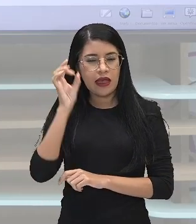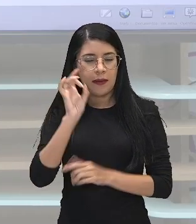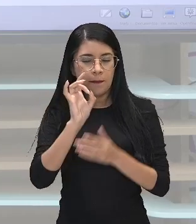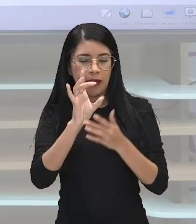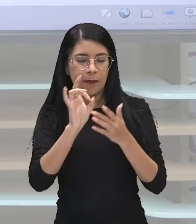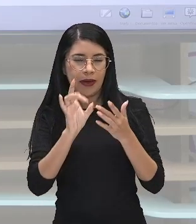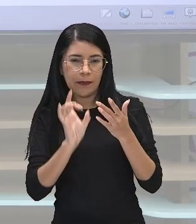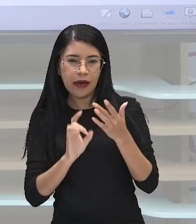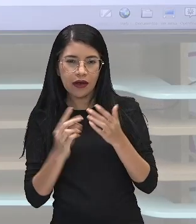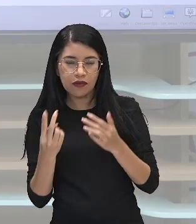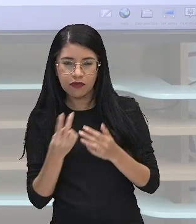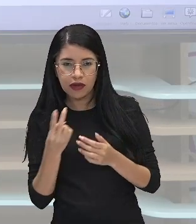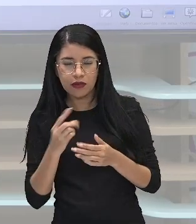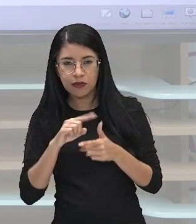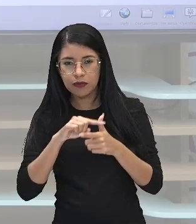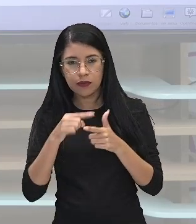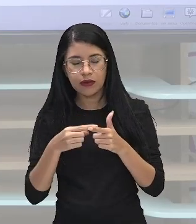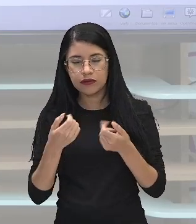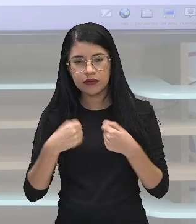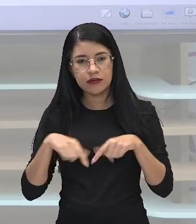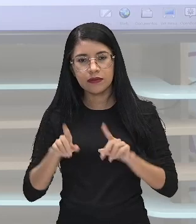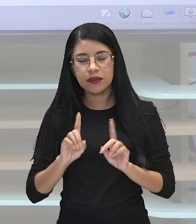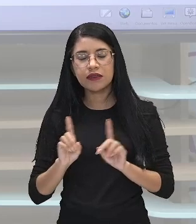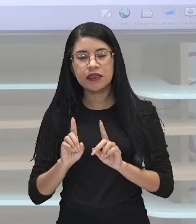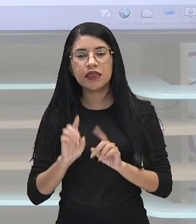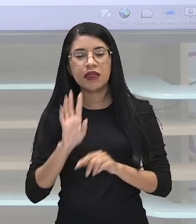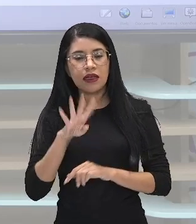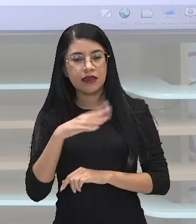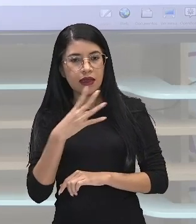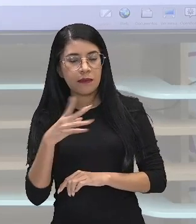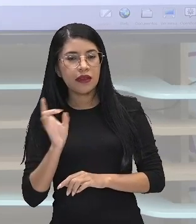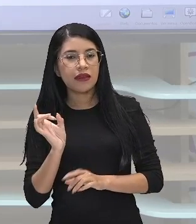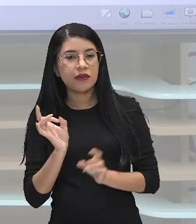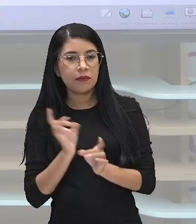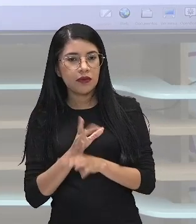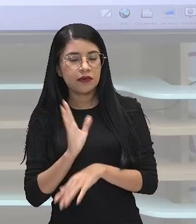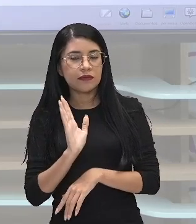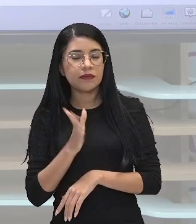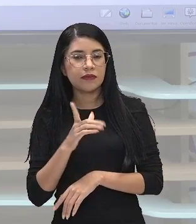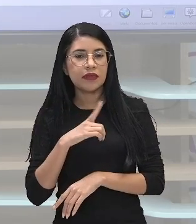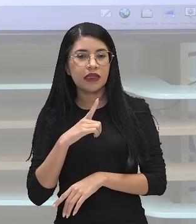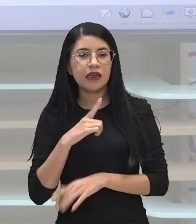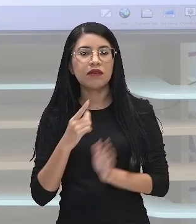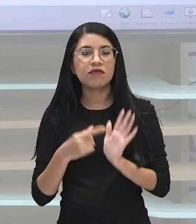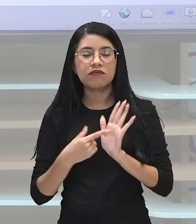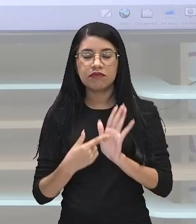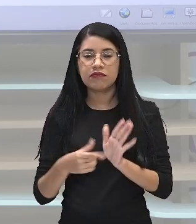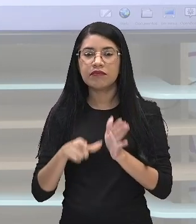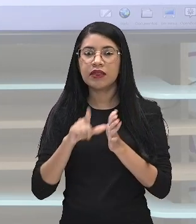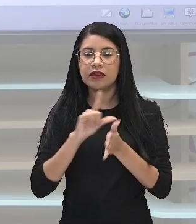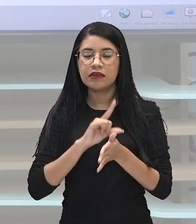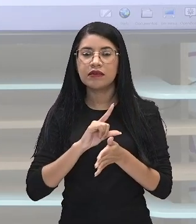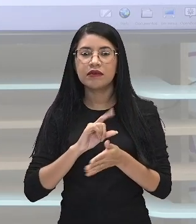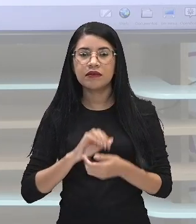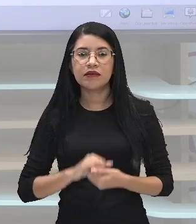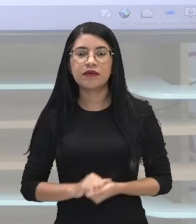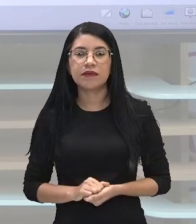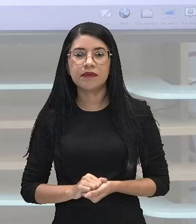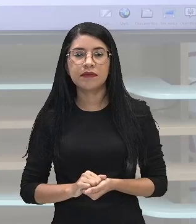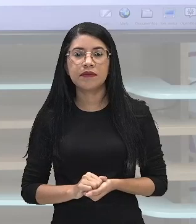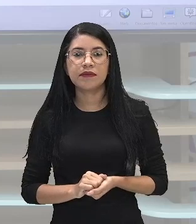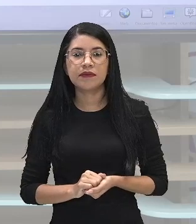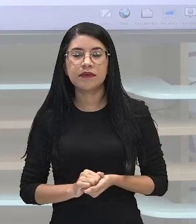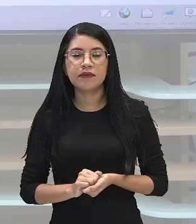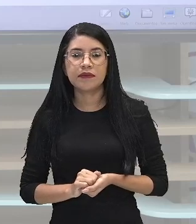tá bom? Então a gente já viu como que a gente constrói essa tabela, já mostrei para vocês ali o macete, né? Então a gente